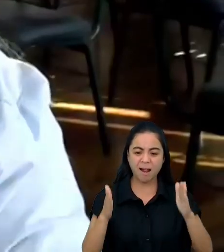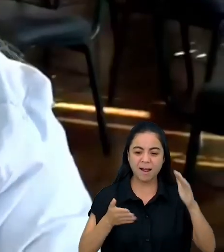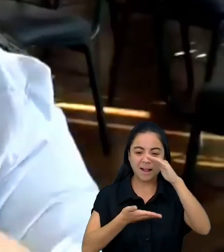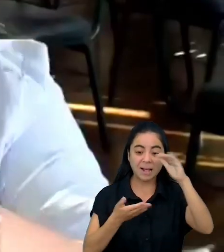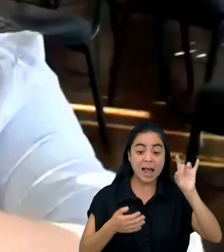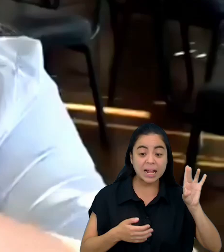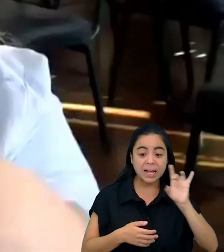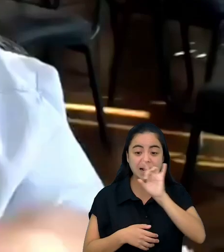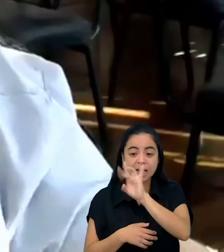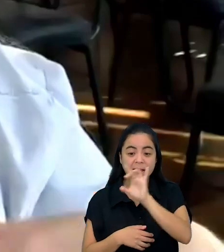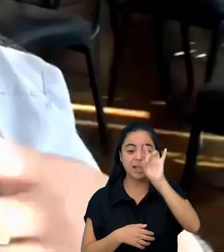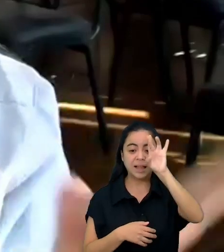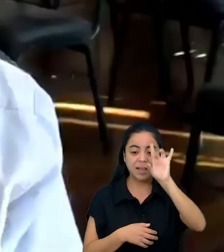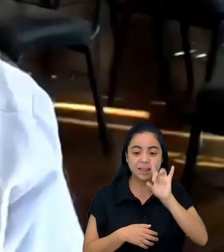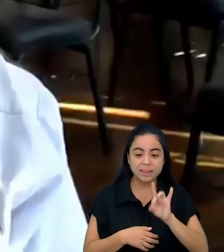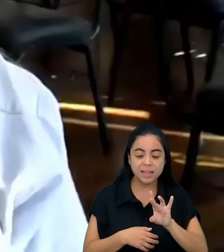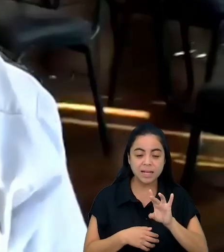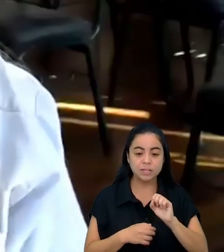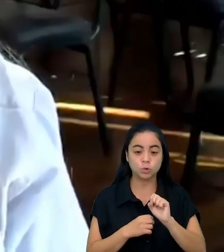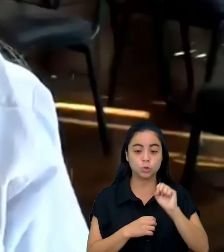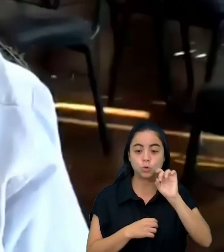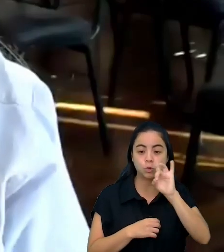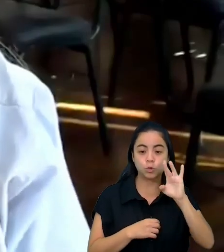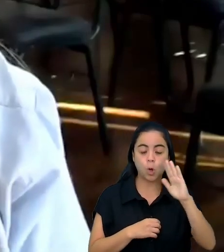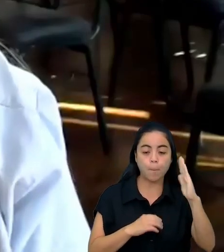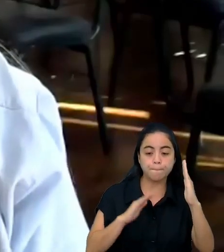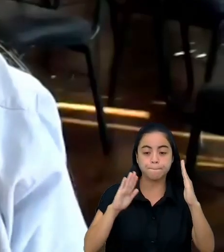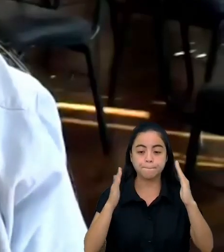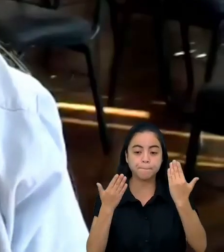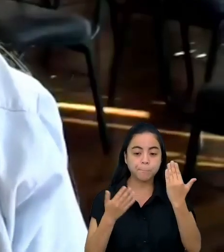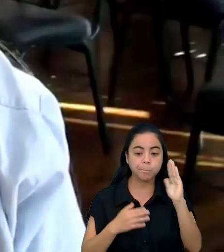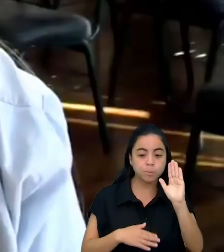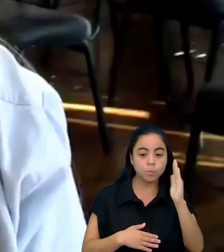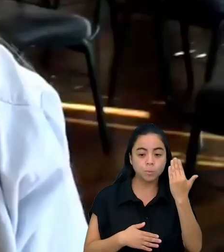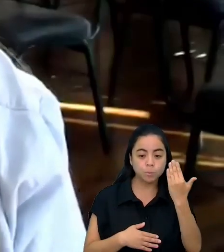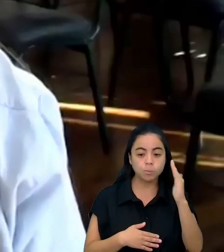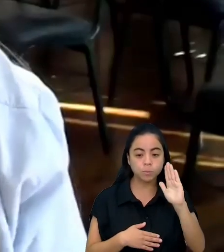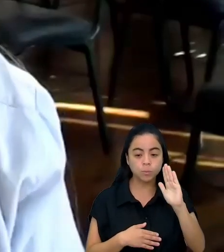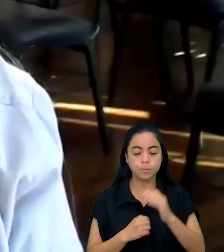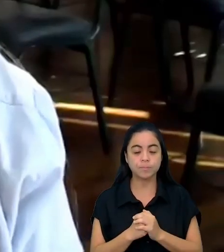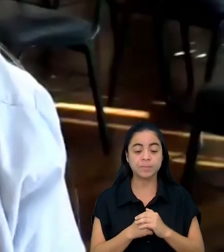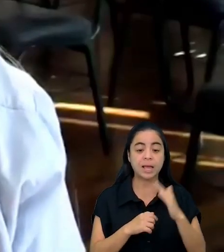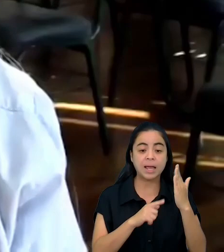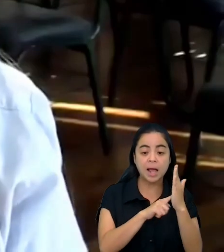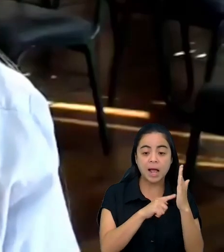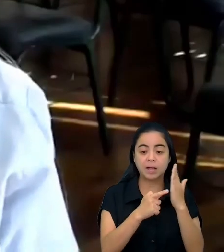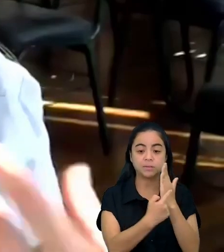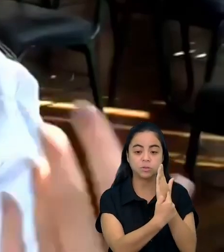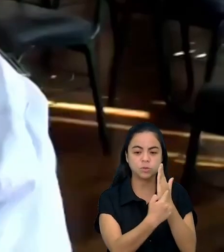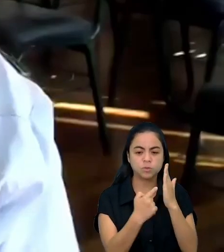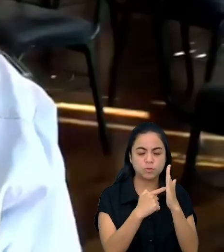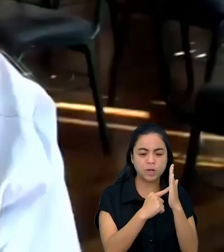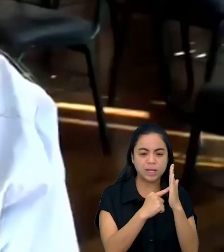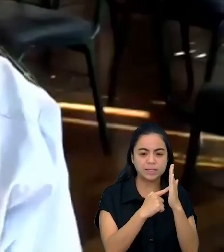cada aresta pertence apenas a duas faces, as faces elas são formadas